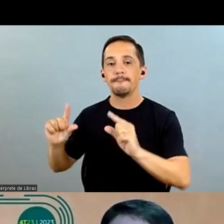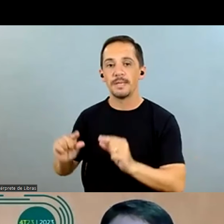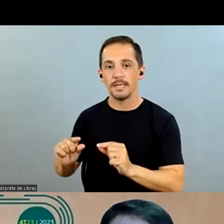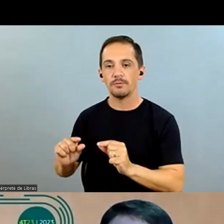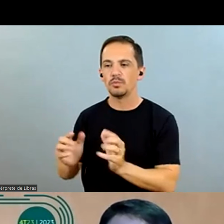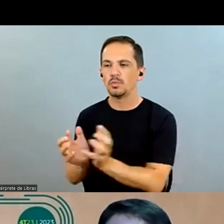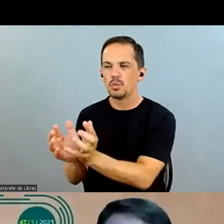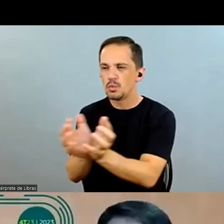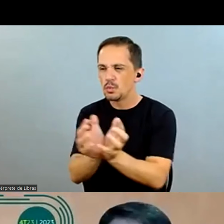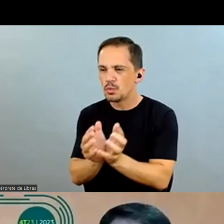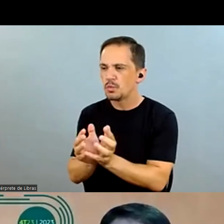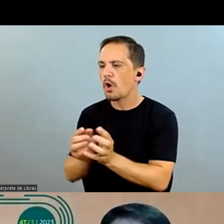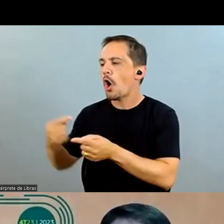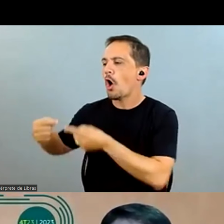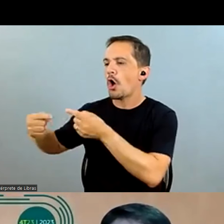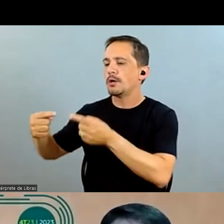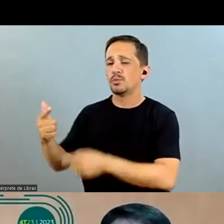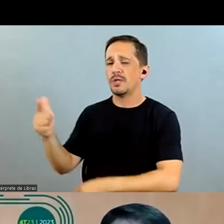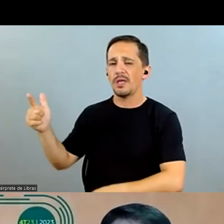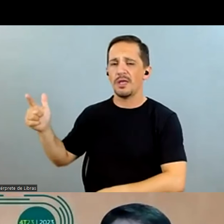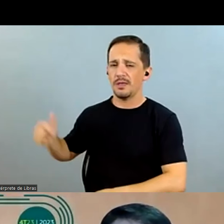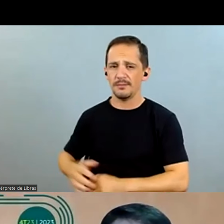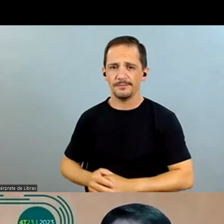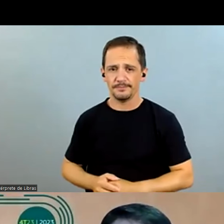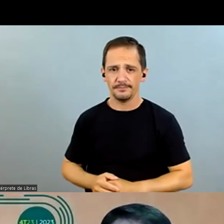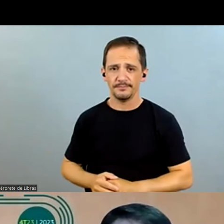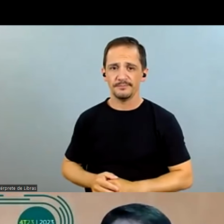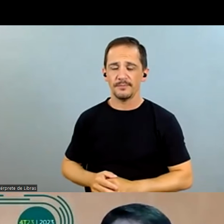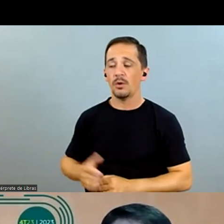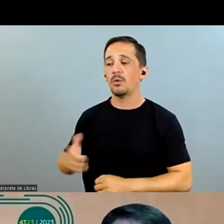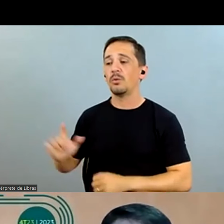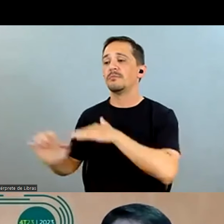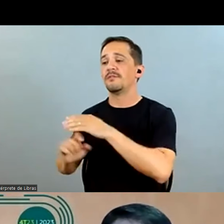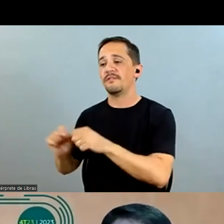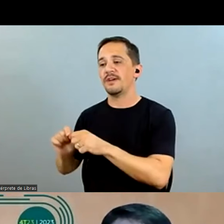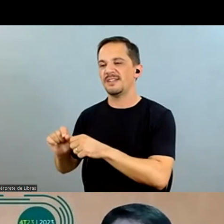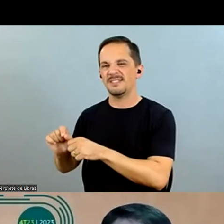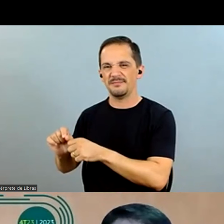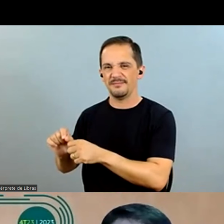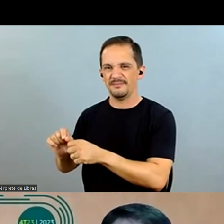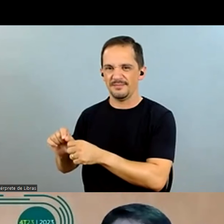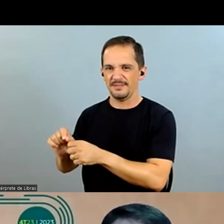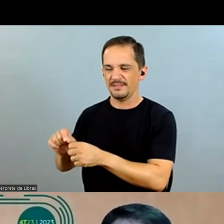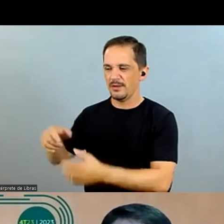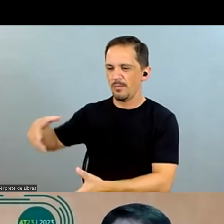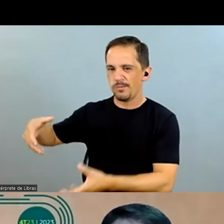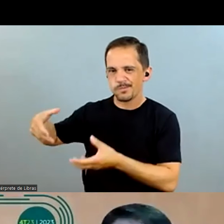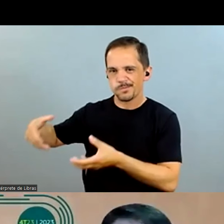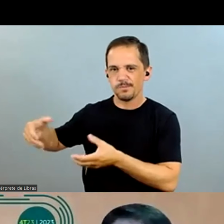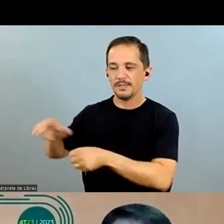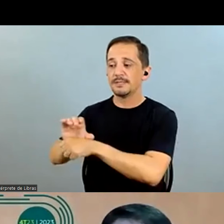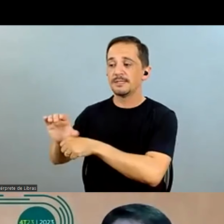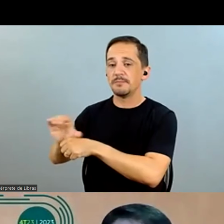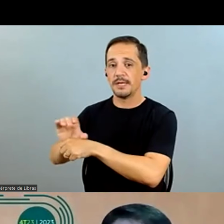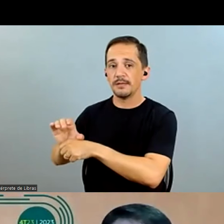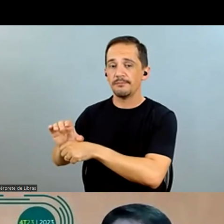atuamos Porque as empresas que fazem papéis eh sacos de cimento eh no momento em que o mercado de cimento tá um pouco mais fraco elas acabam